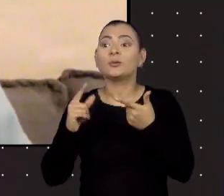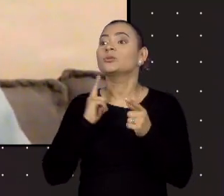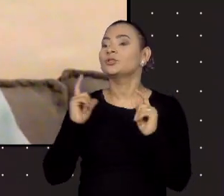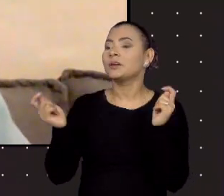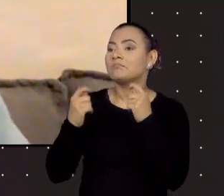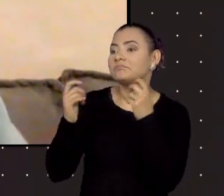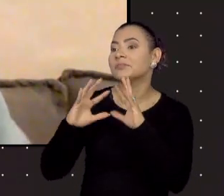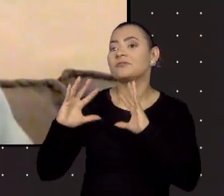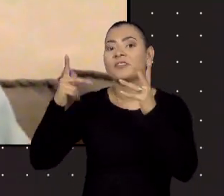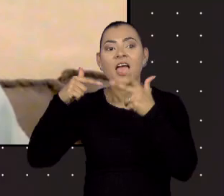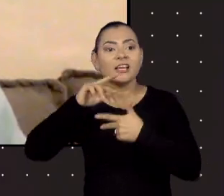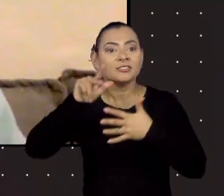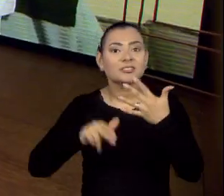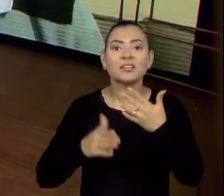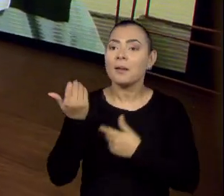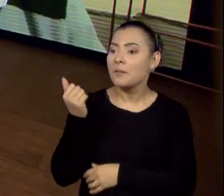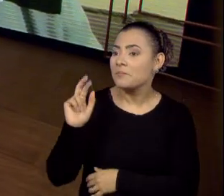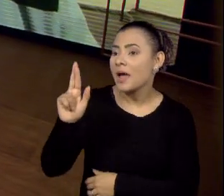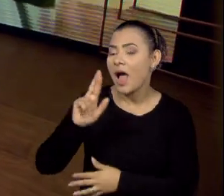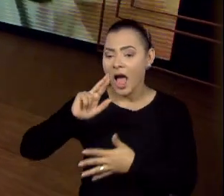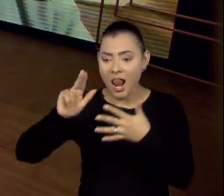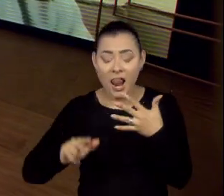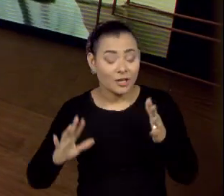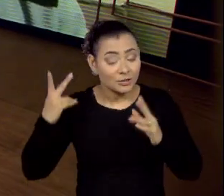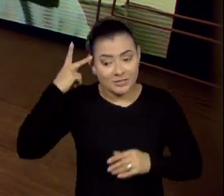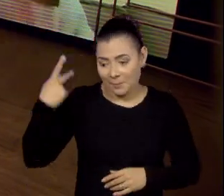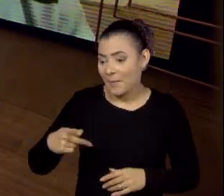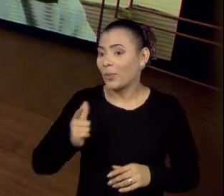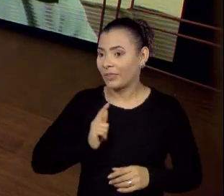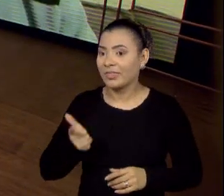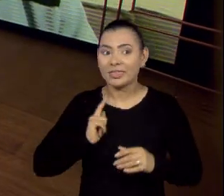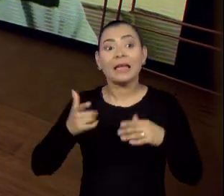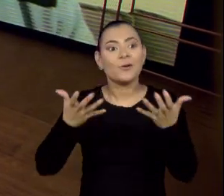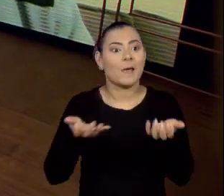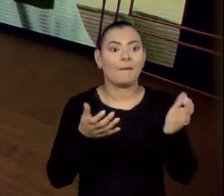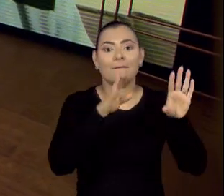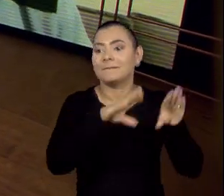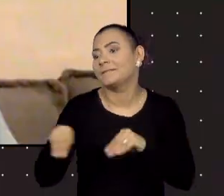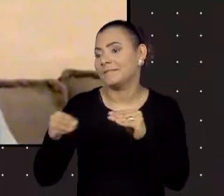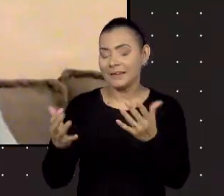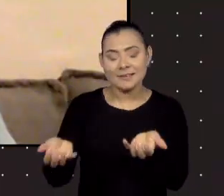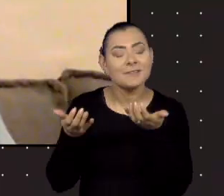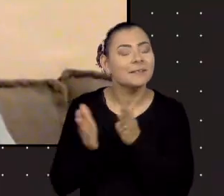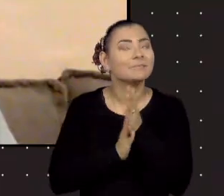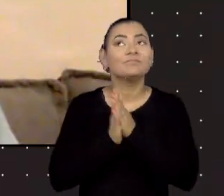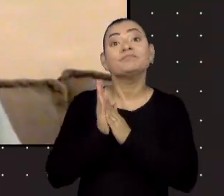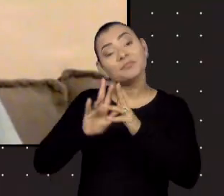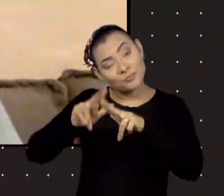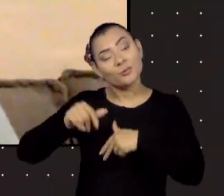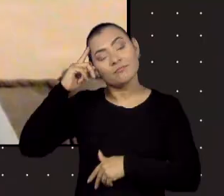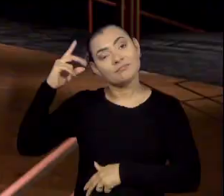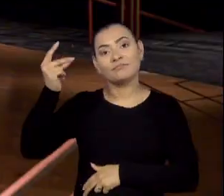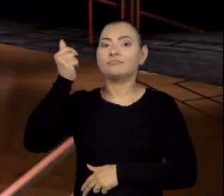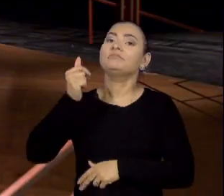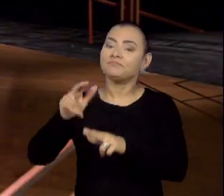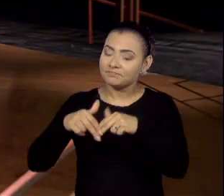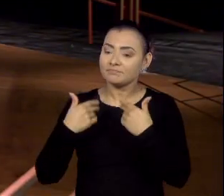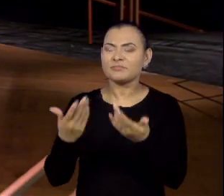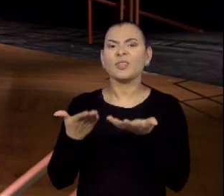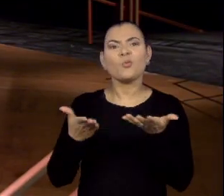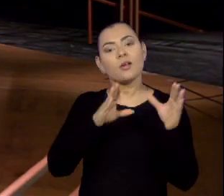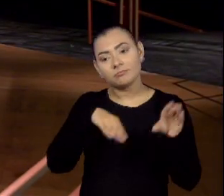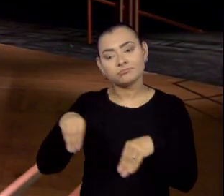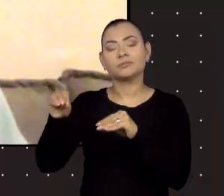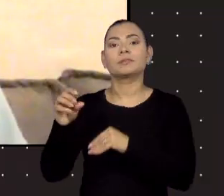boates, e São Paulo tinha bares, e São Paulo refugia nos filmes, naquela coisa. Eu falei, eu vou ficar